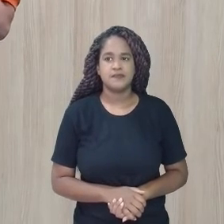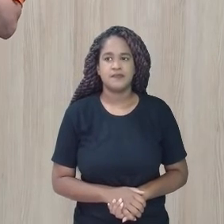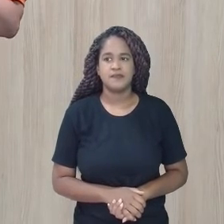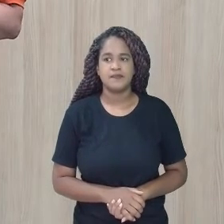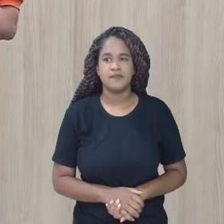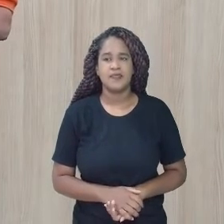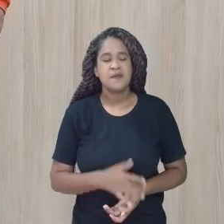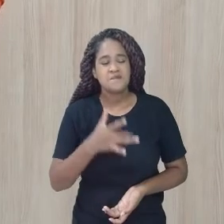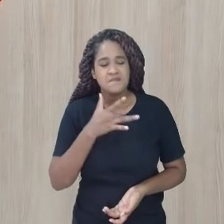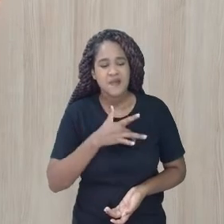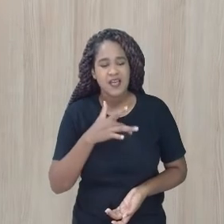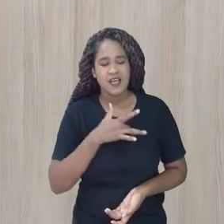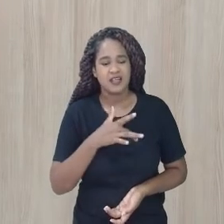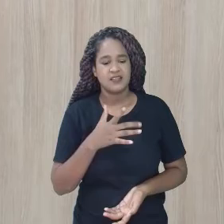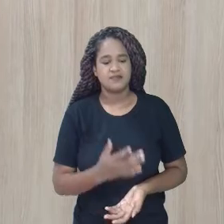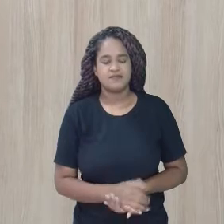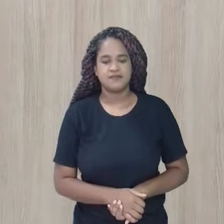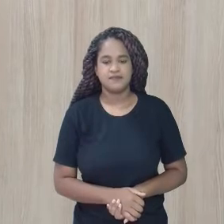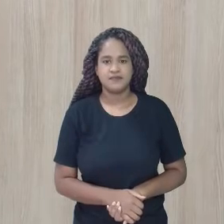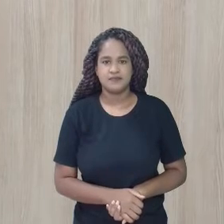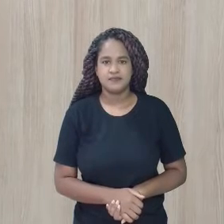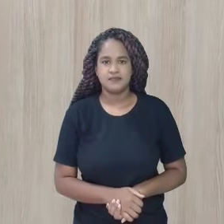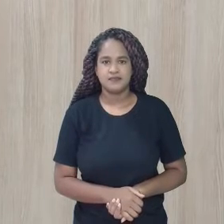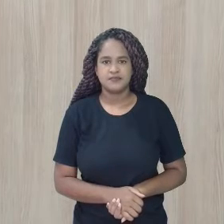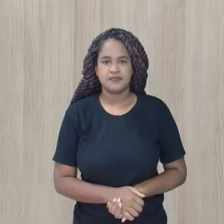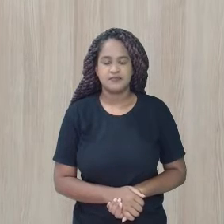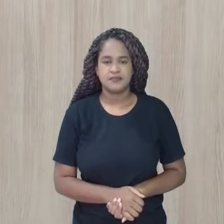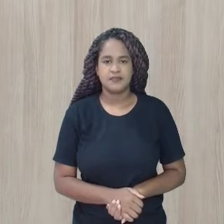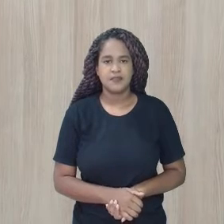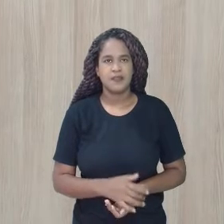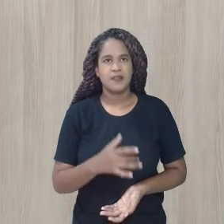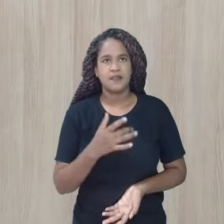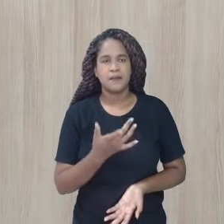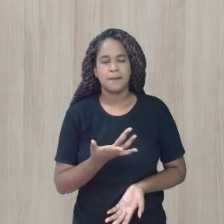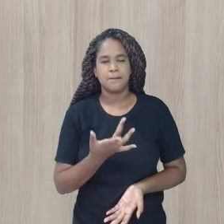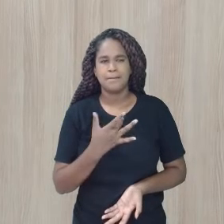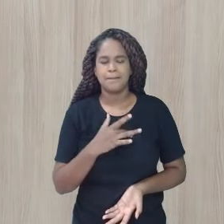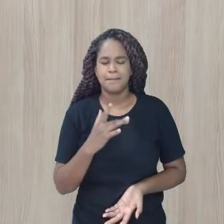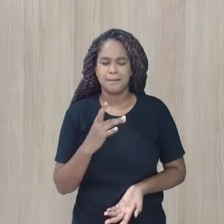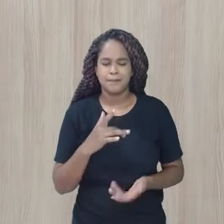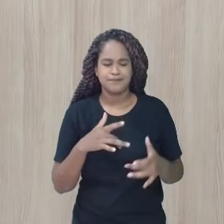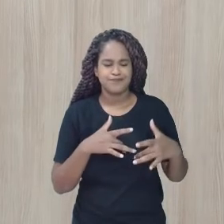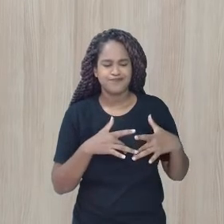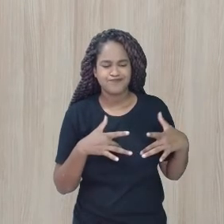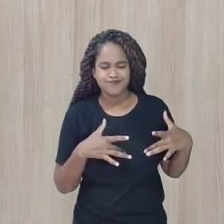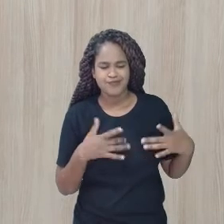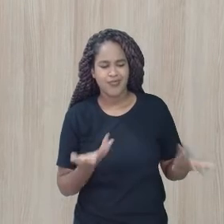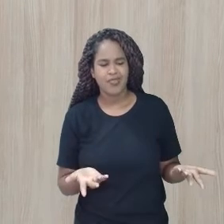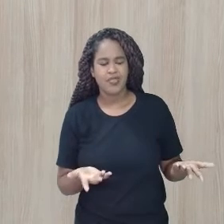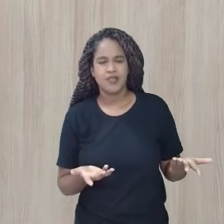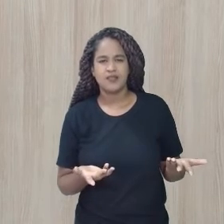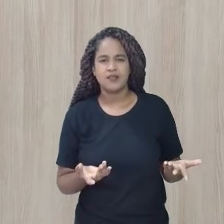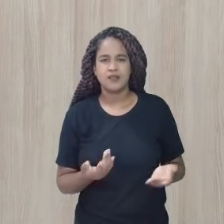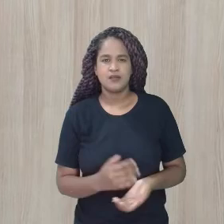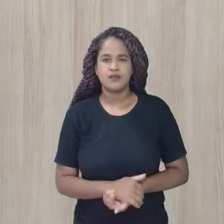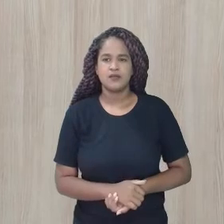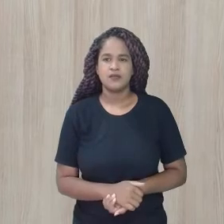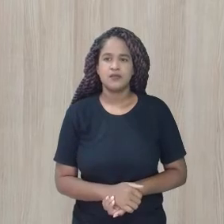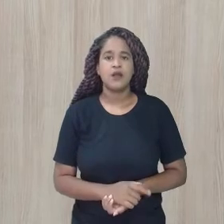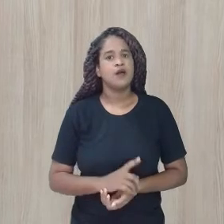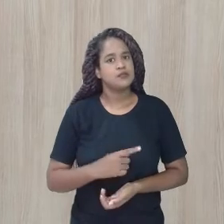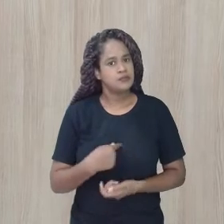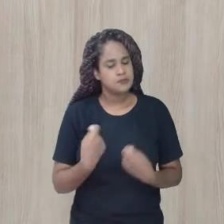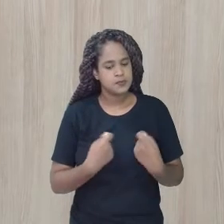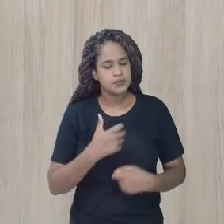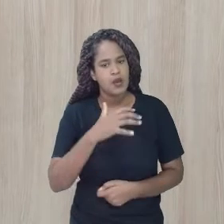digno de pena, essa palavra pena, não é? Vamos trocar assim de compaixão, não é? Piedade do outro, né? Nós temos que